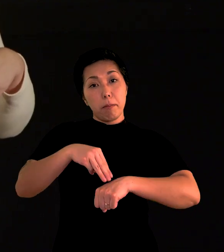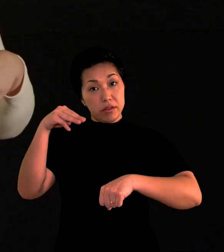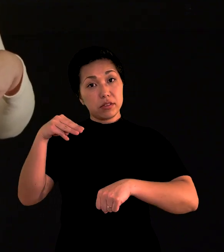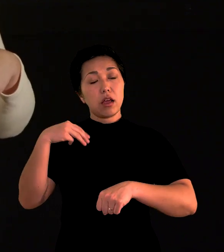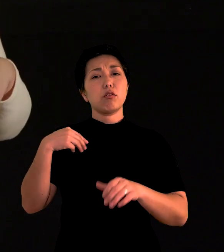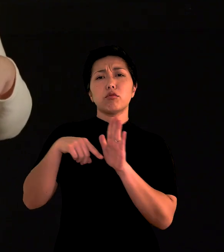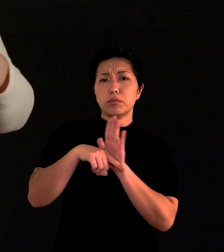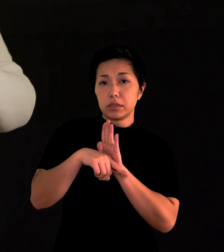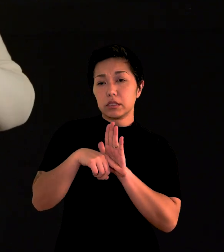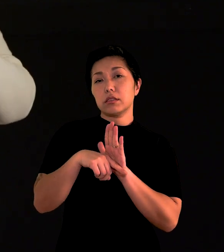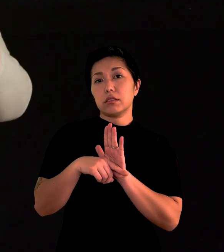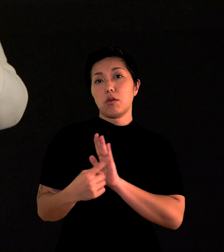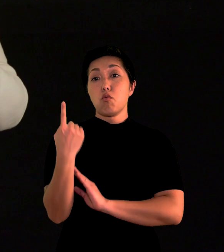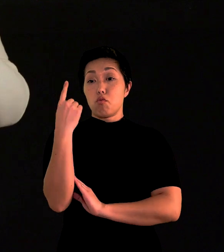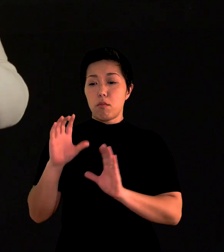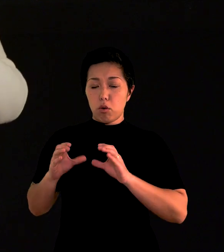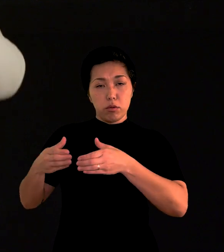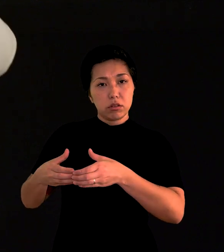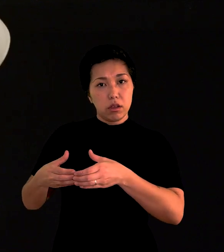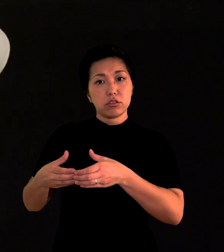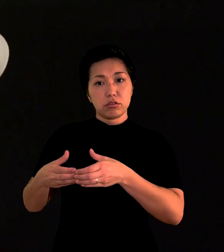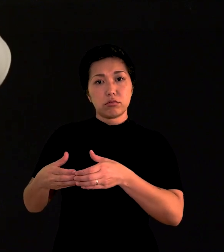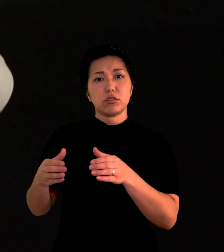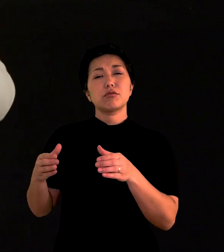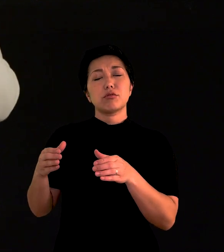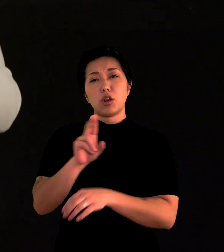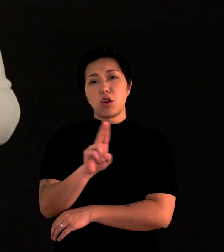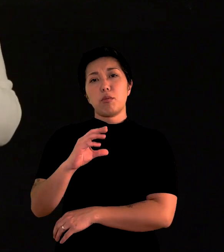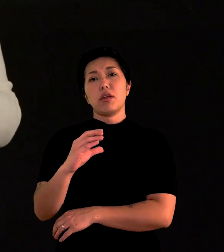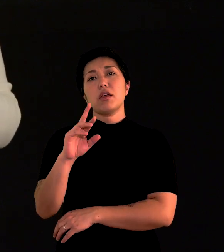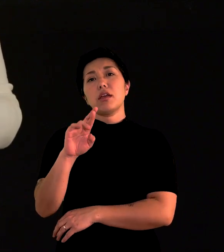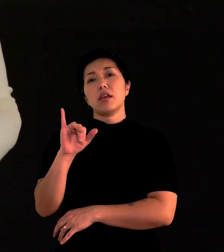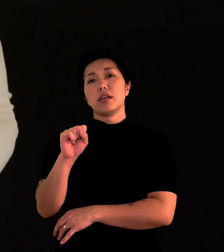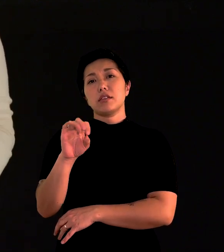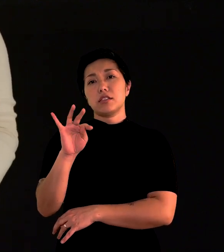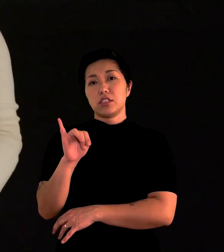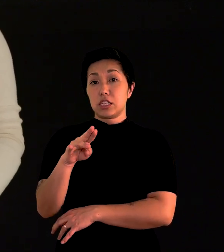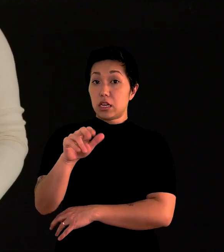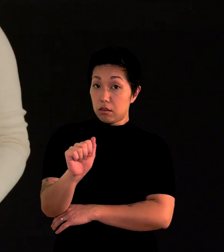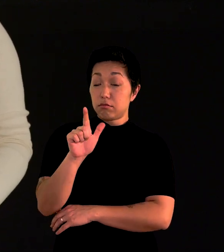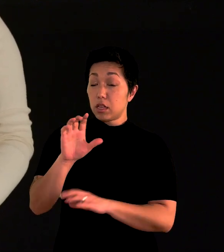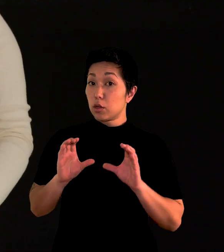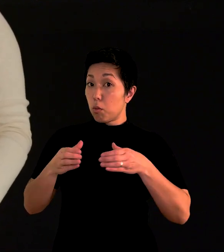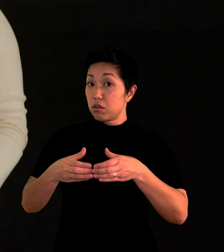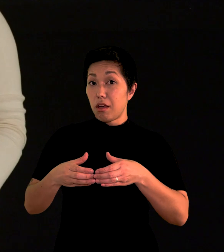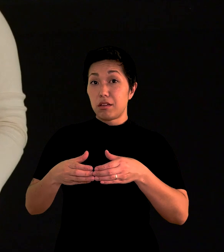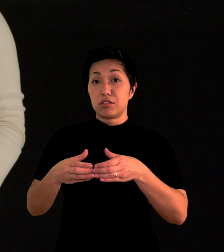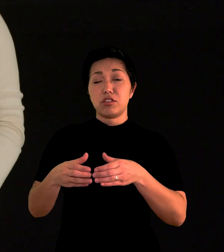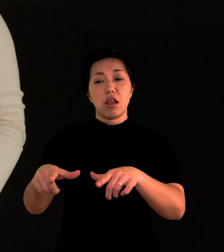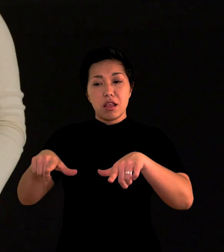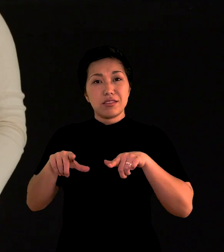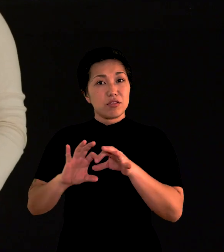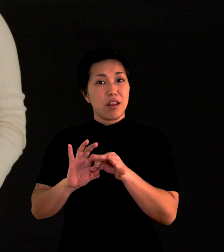eu fui, no mestrado, fazer a pesquisa com uma comunidade dessas, chama Cristina.